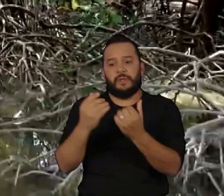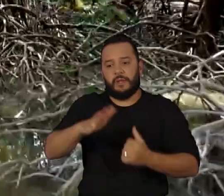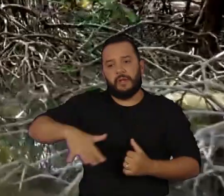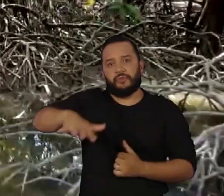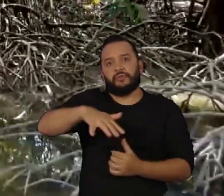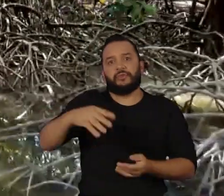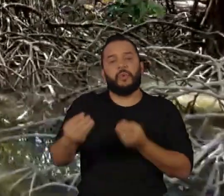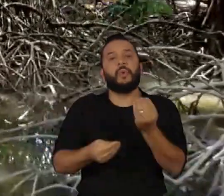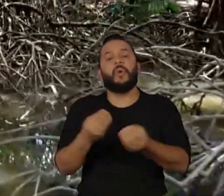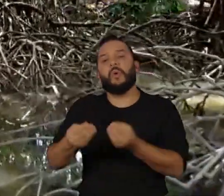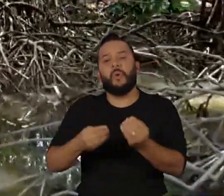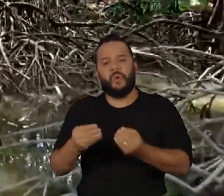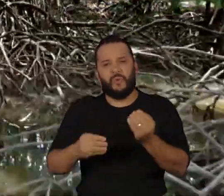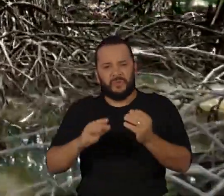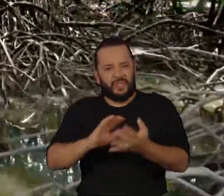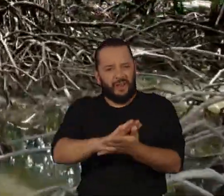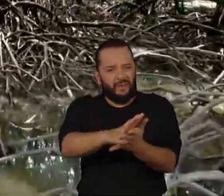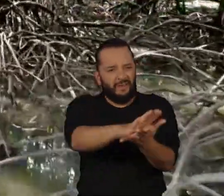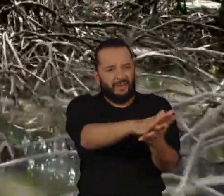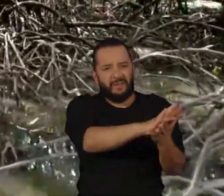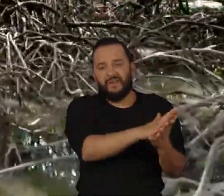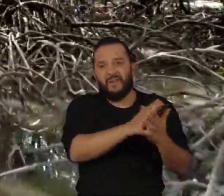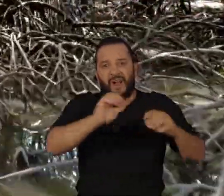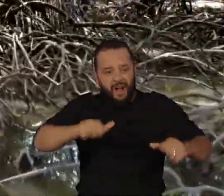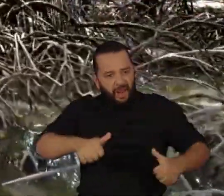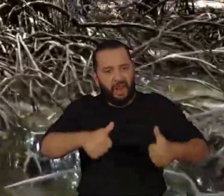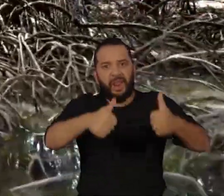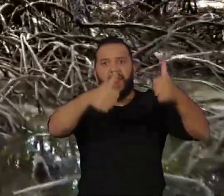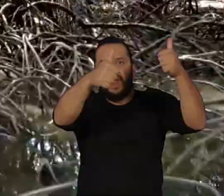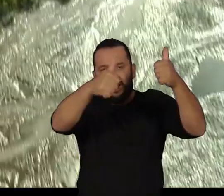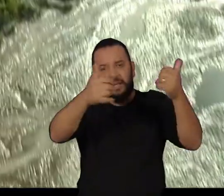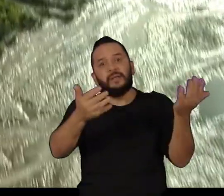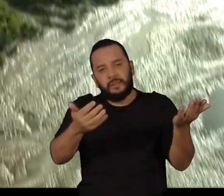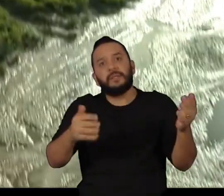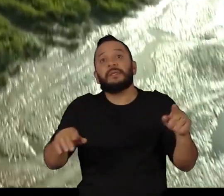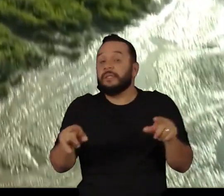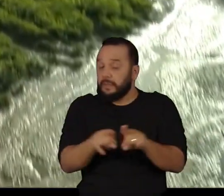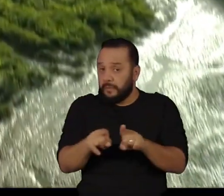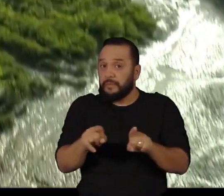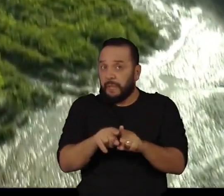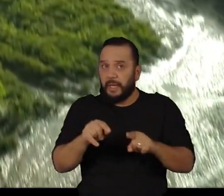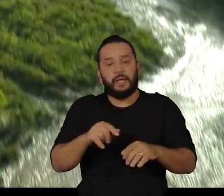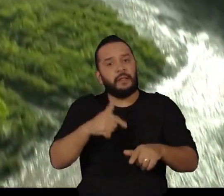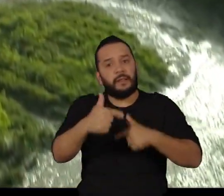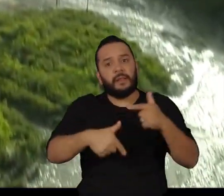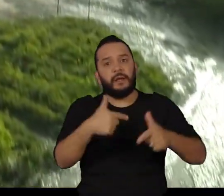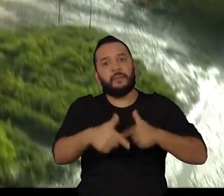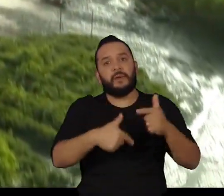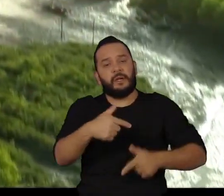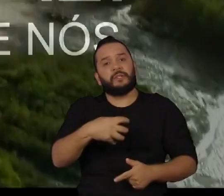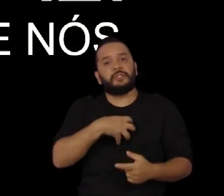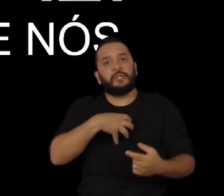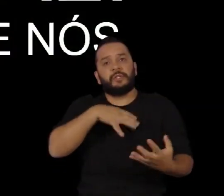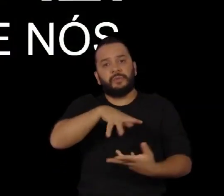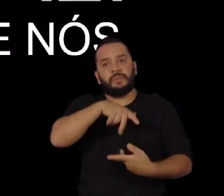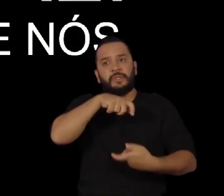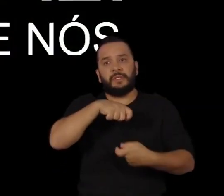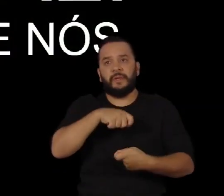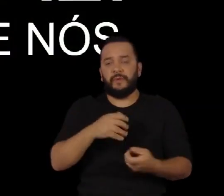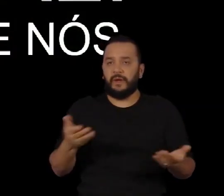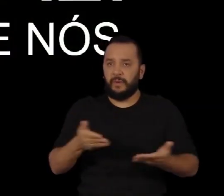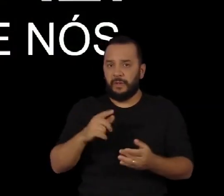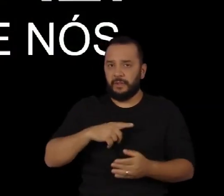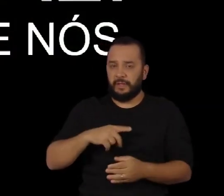o mangue e adotar práticas responsáveis no uso dos recursos. Agora, essa história pode ser conhecida